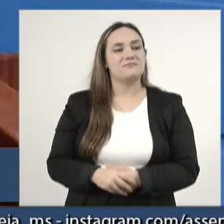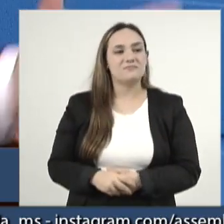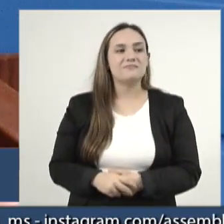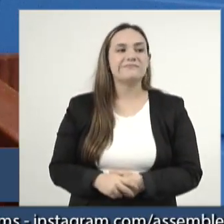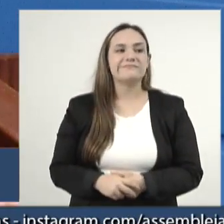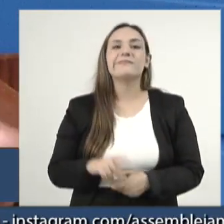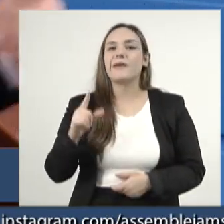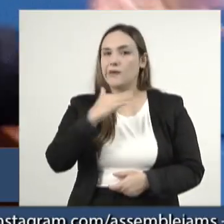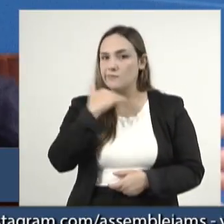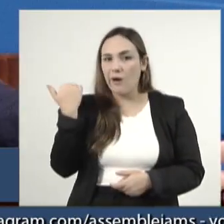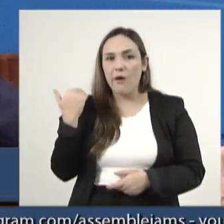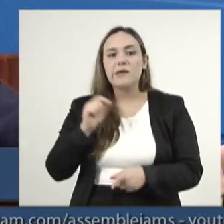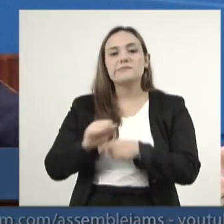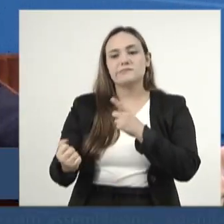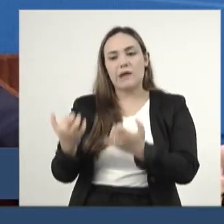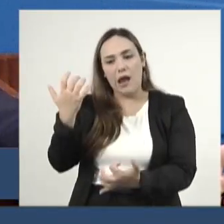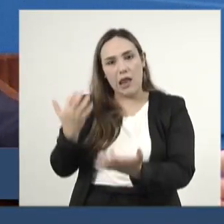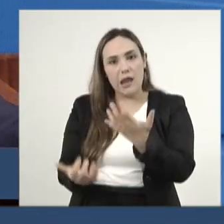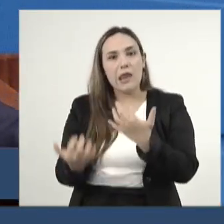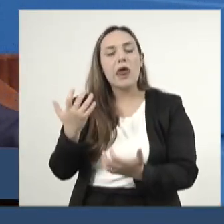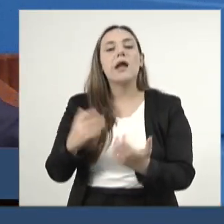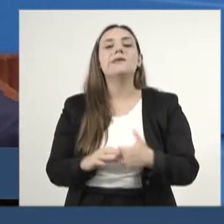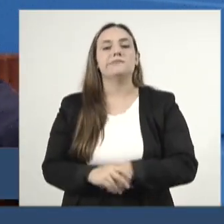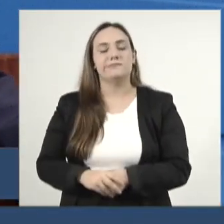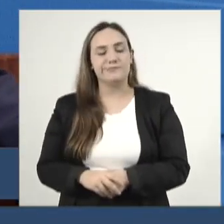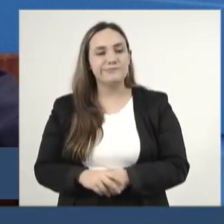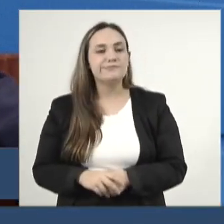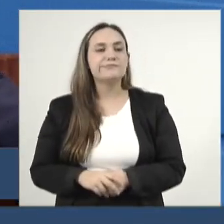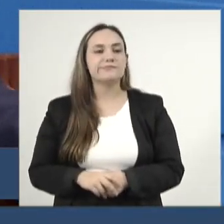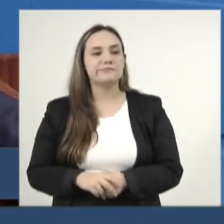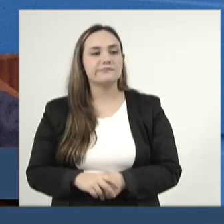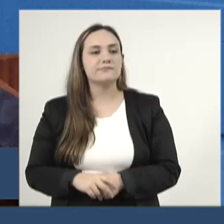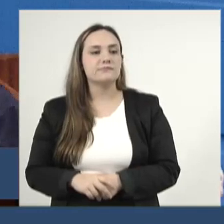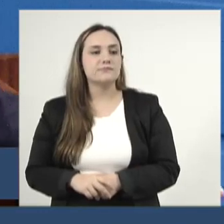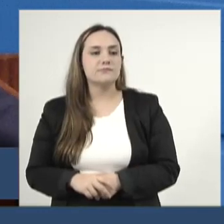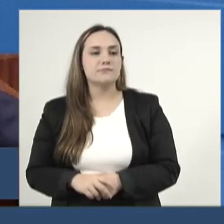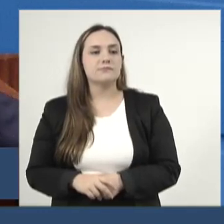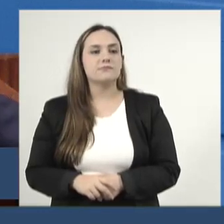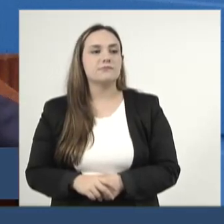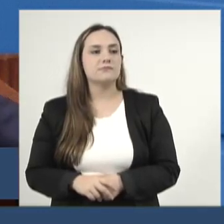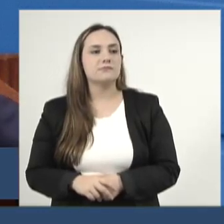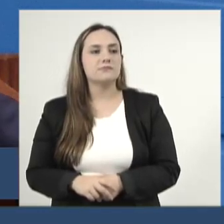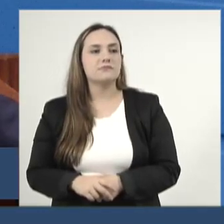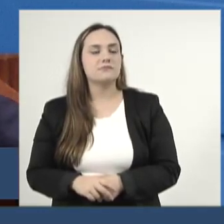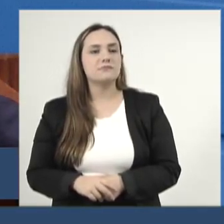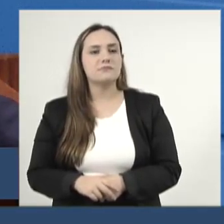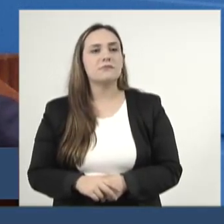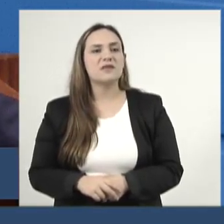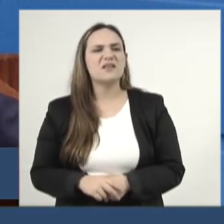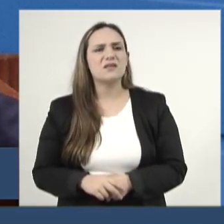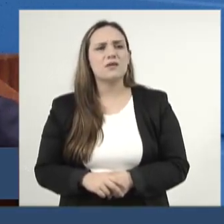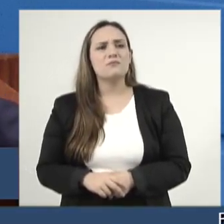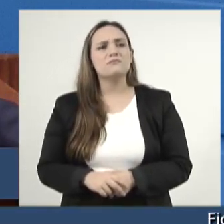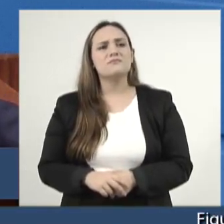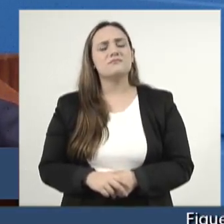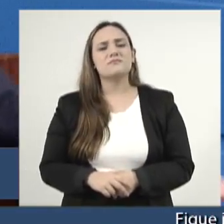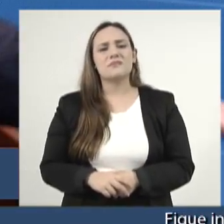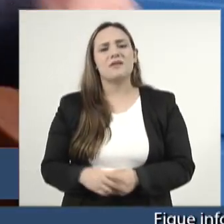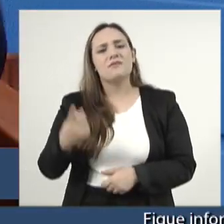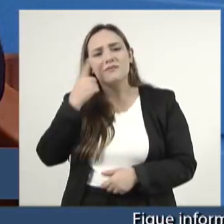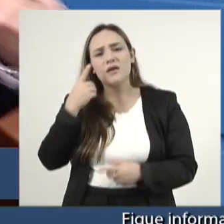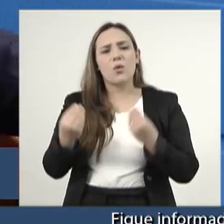acabam morrendo, queimados também nessa situação. E o estrago, né, para